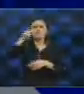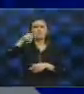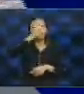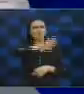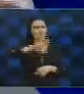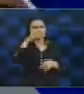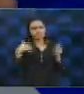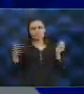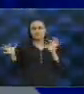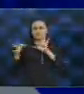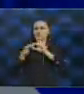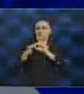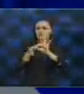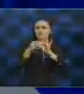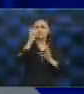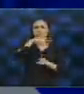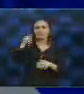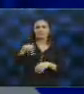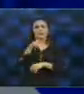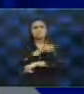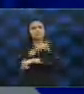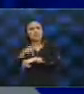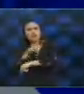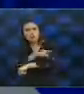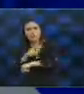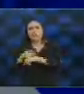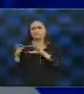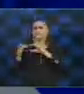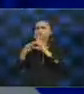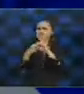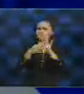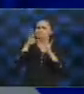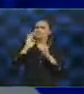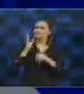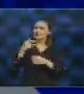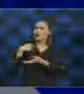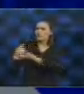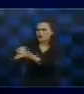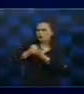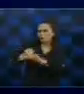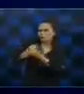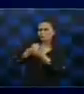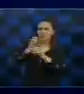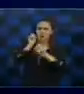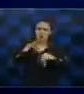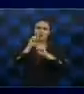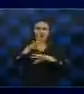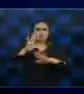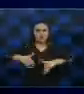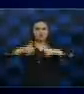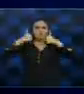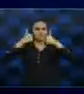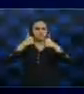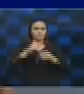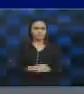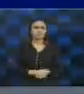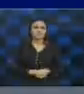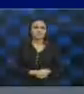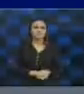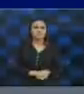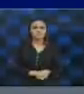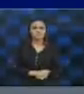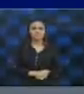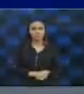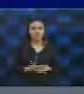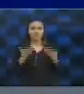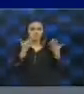que fizeram junto com os pedagogos e com o pessoal todo o melhor pela educação. 2 minutos.